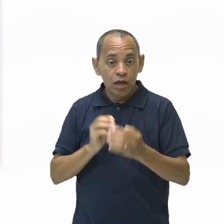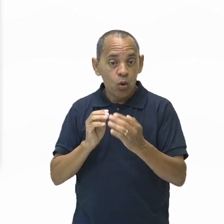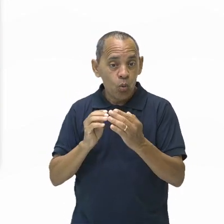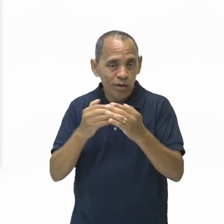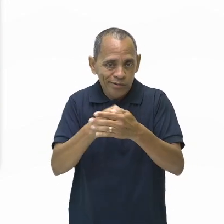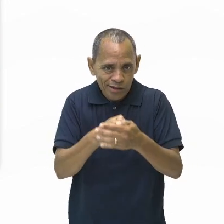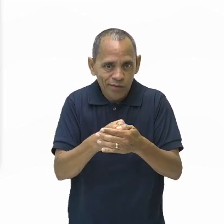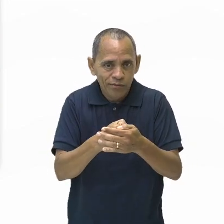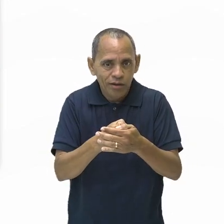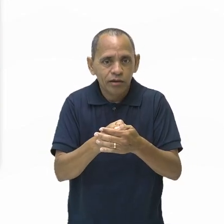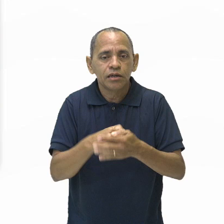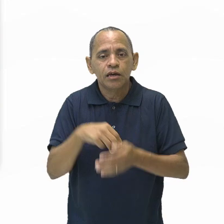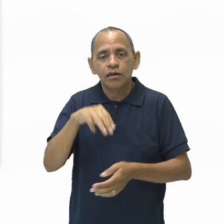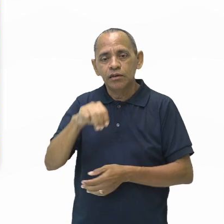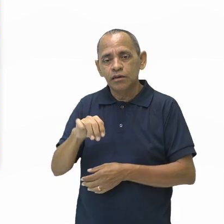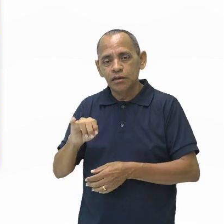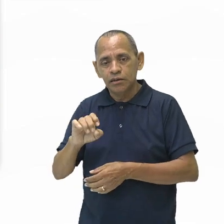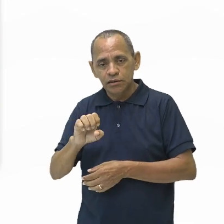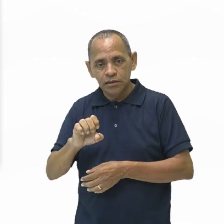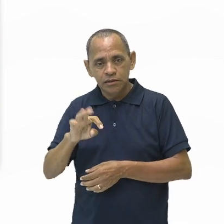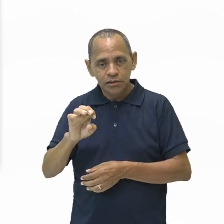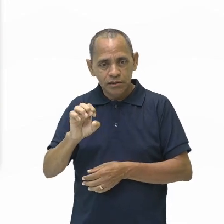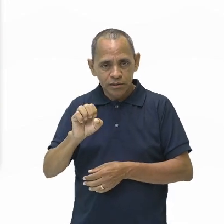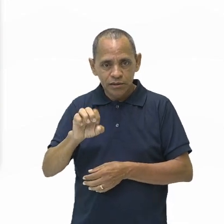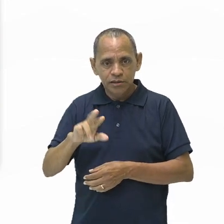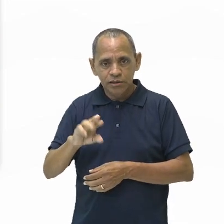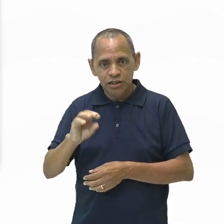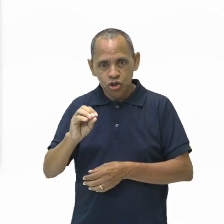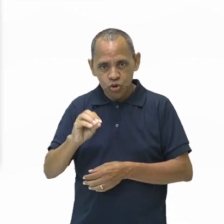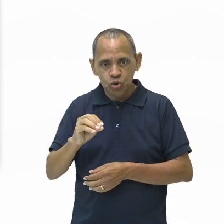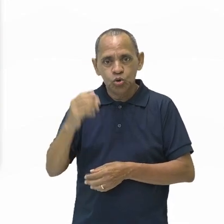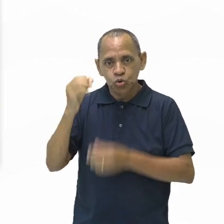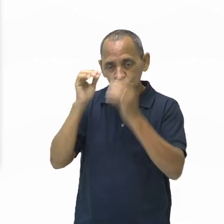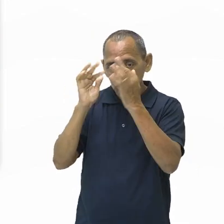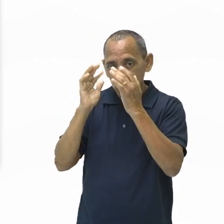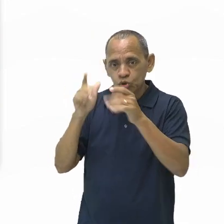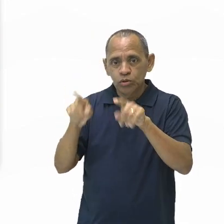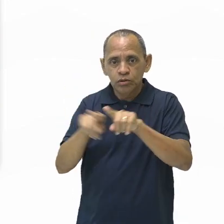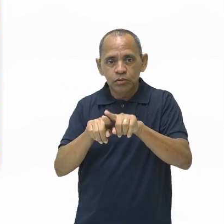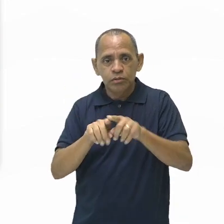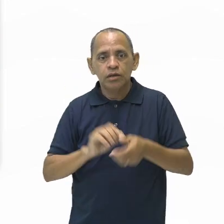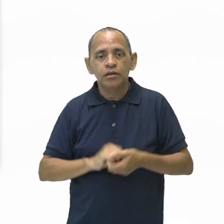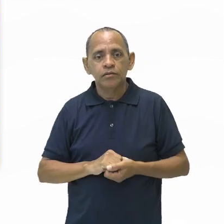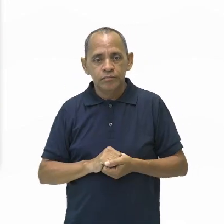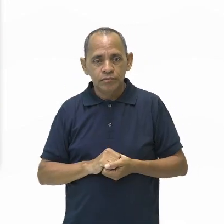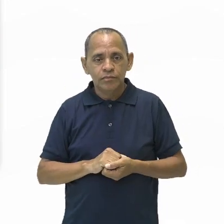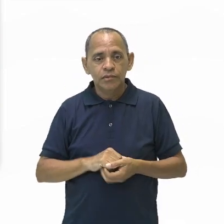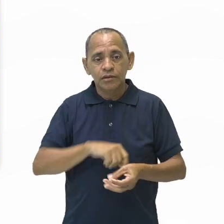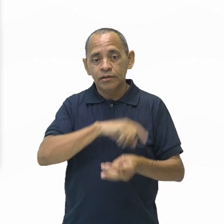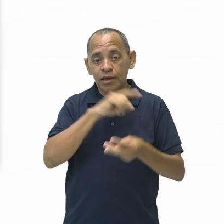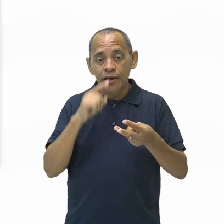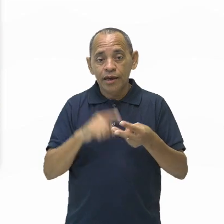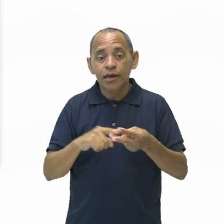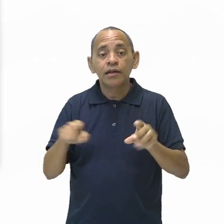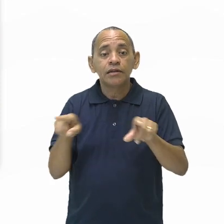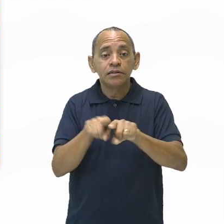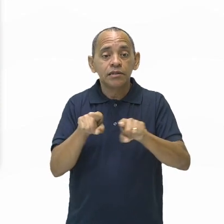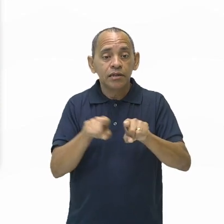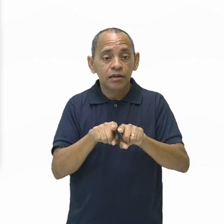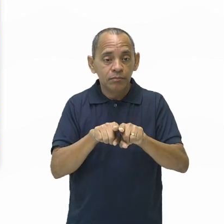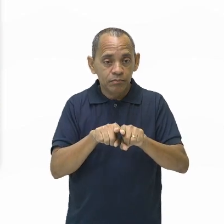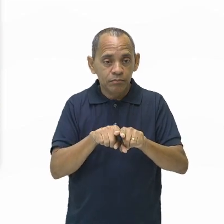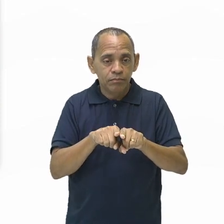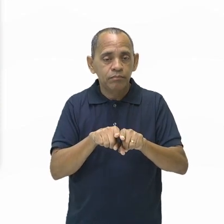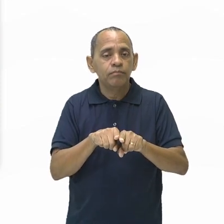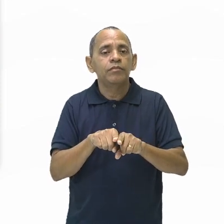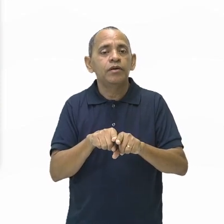sua mão fabrica para o pajé a bebida de Tupã. Então, era ela que iria fabricar essa